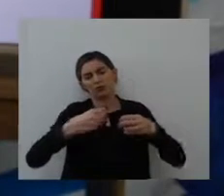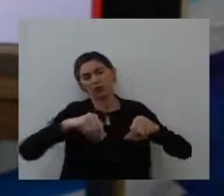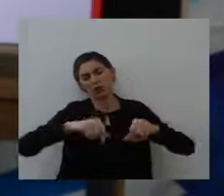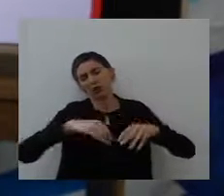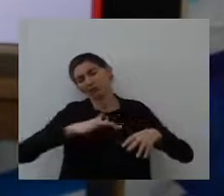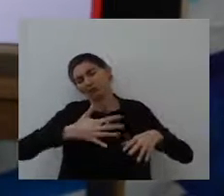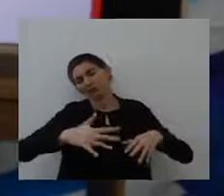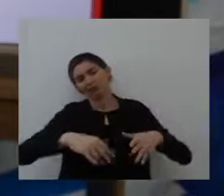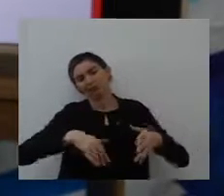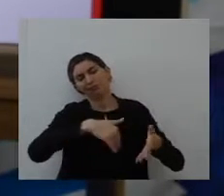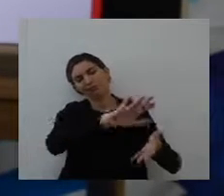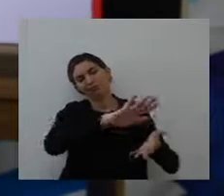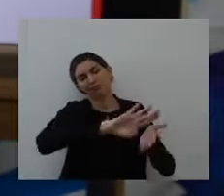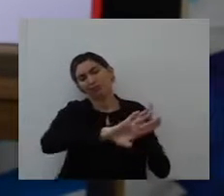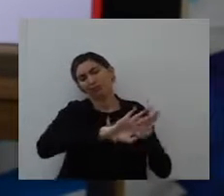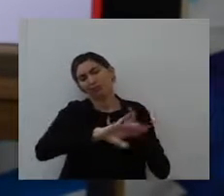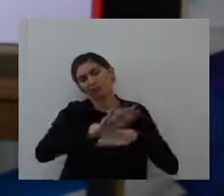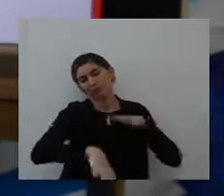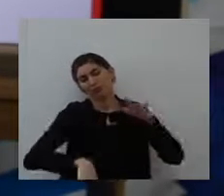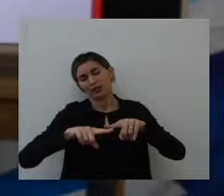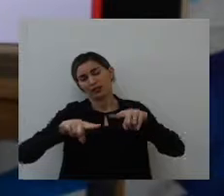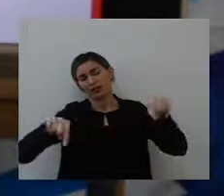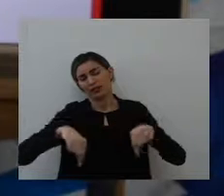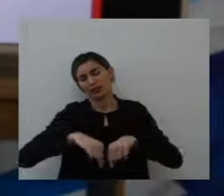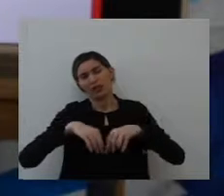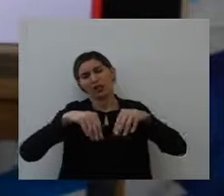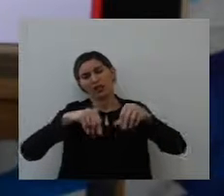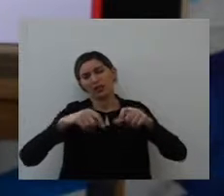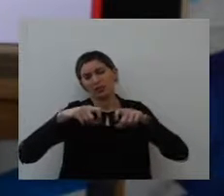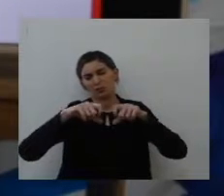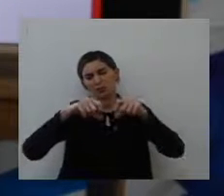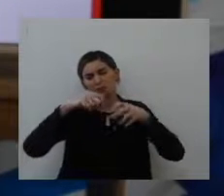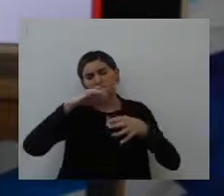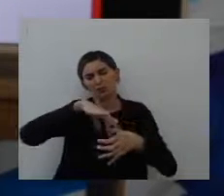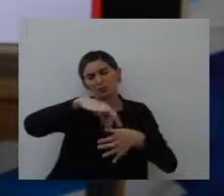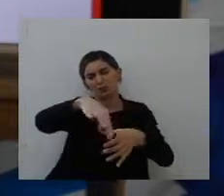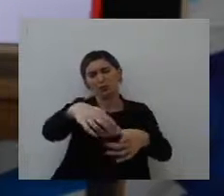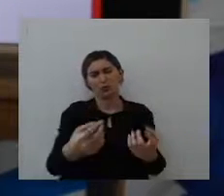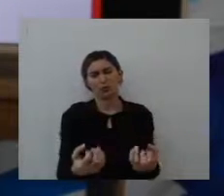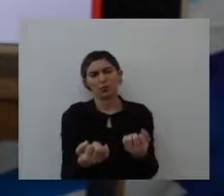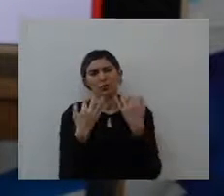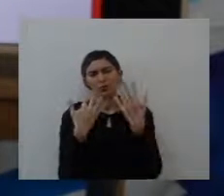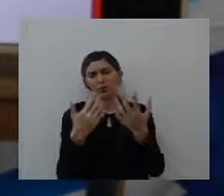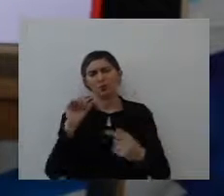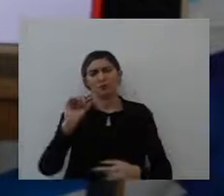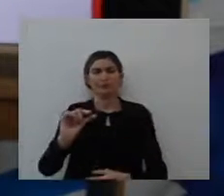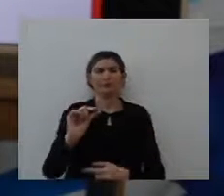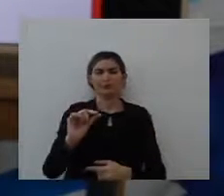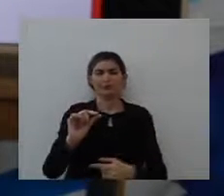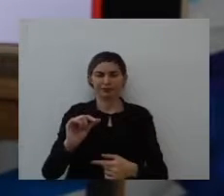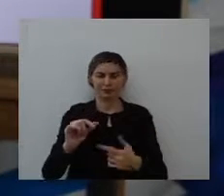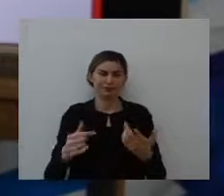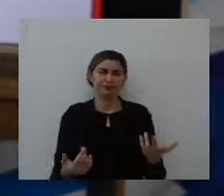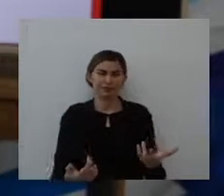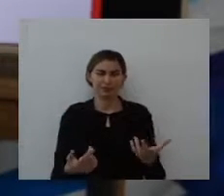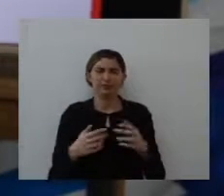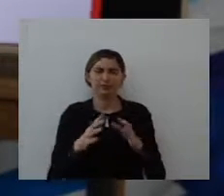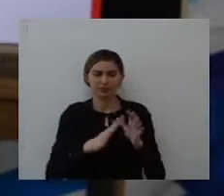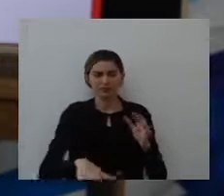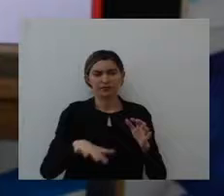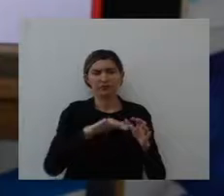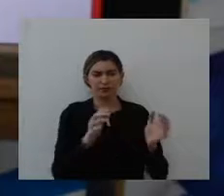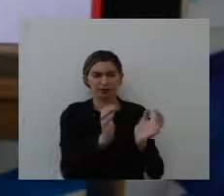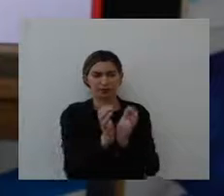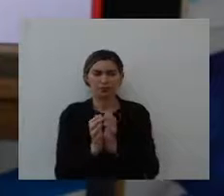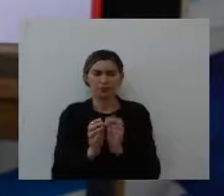E sem falar que muitas vezes essas terras menos produtivas, que era dada aos chamados georgóis, que eram